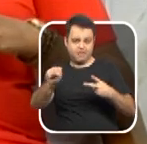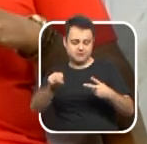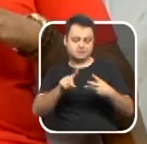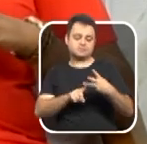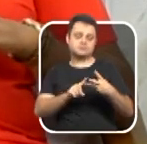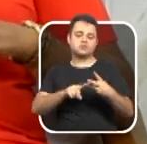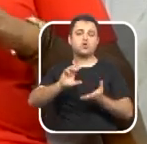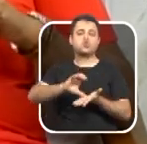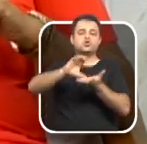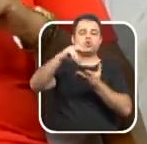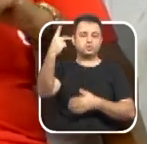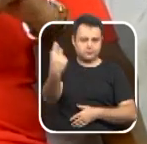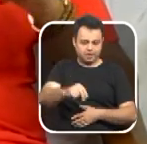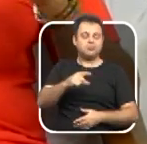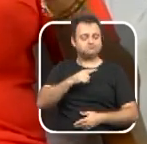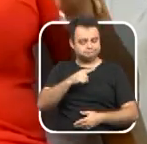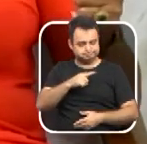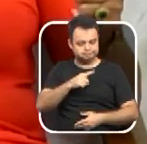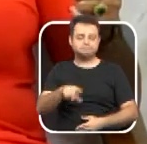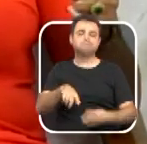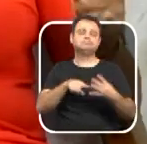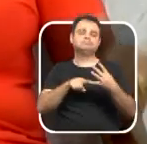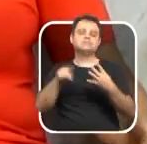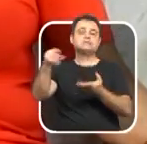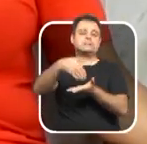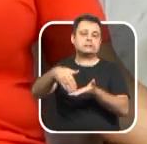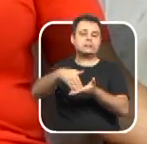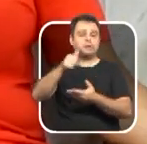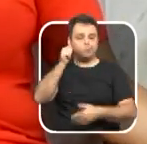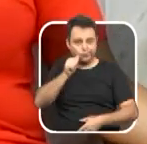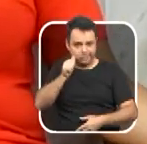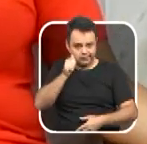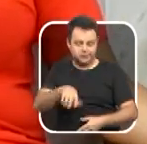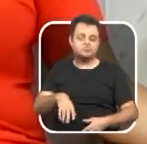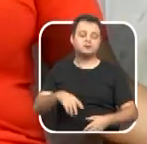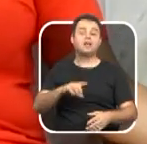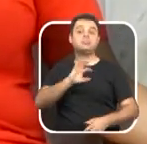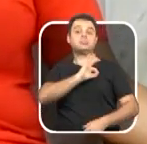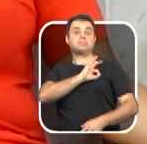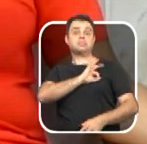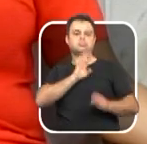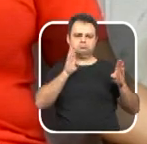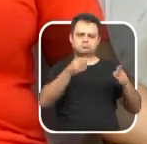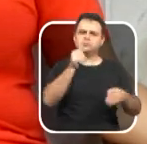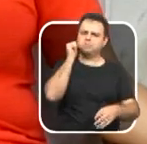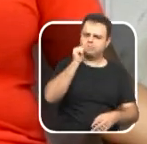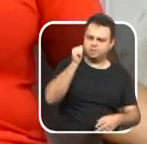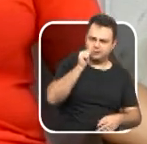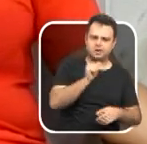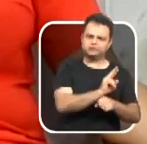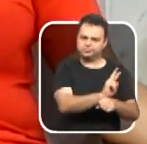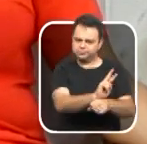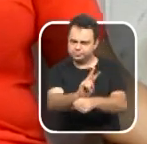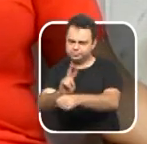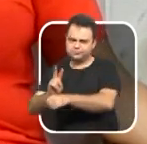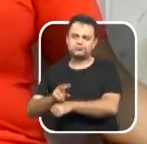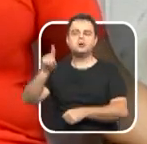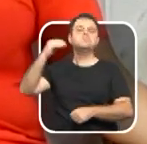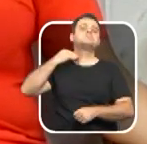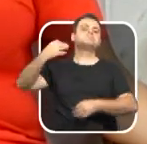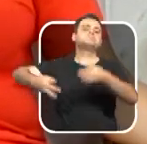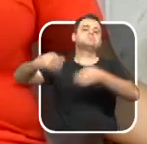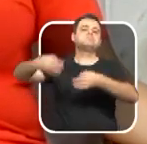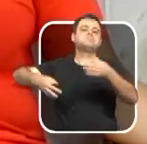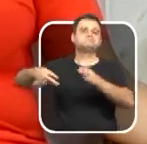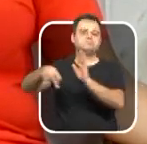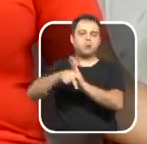doméstica, nós temos Secretaria da Mulher, Delegacia da Mulher, Vara da Violência Doméstica. É um ciclo. Temos a Patrulha Maria da Penha, que também